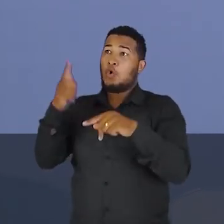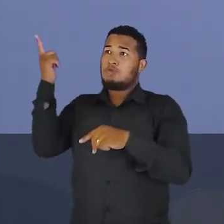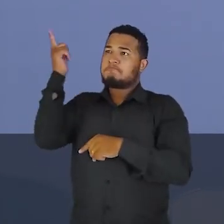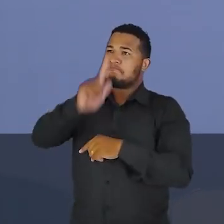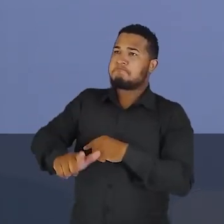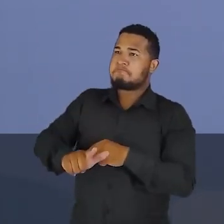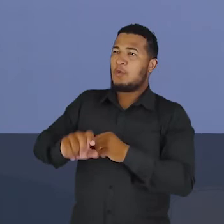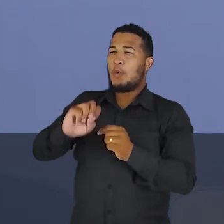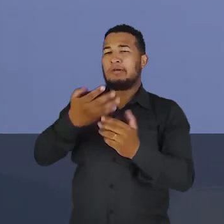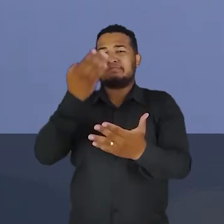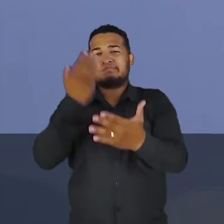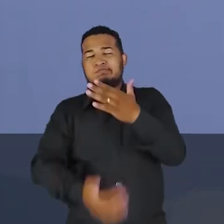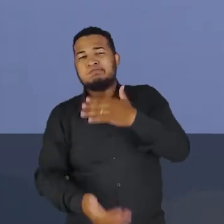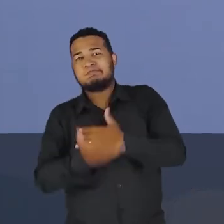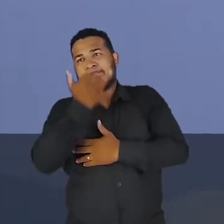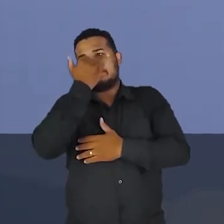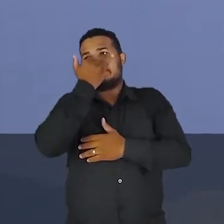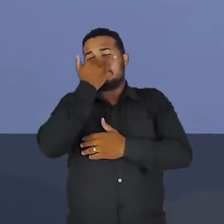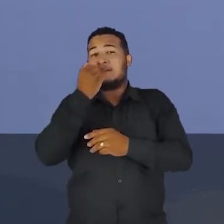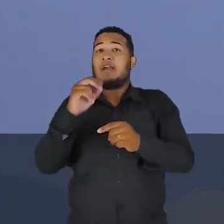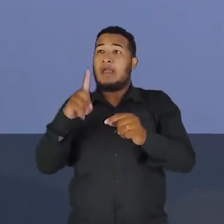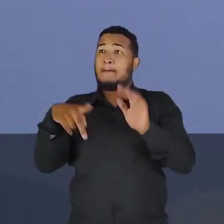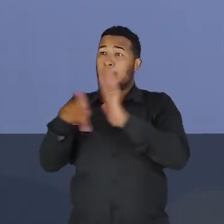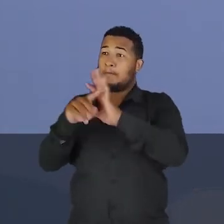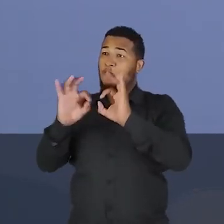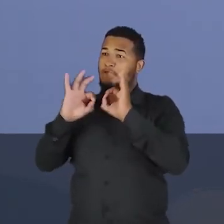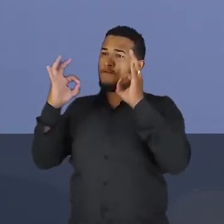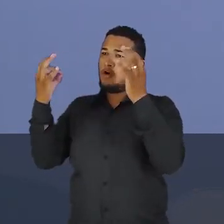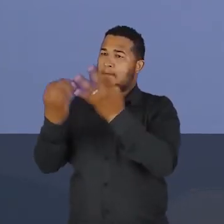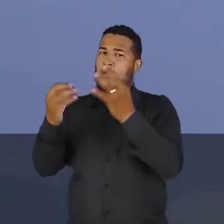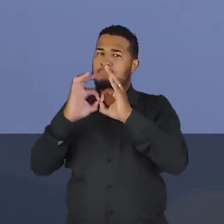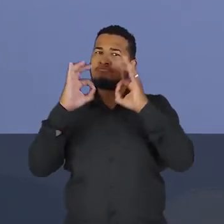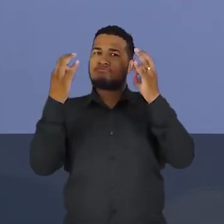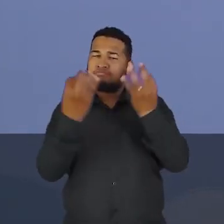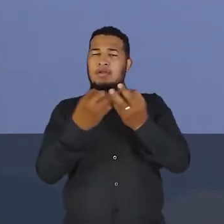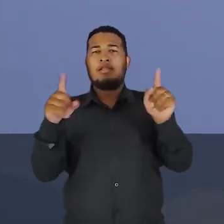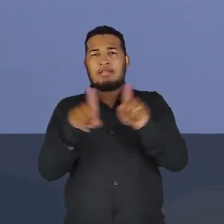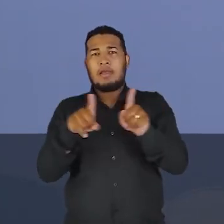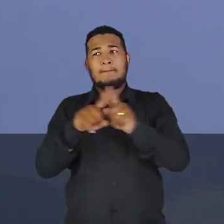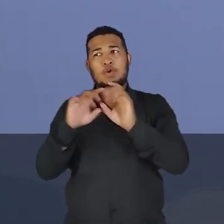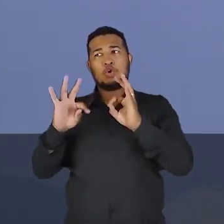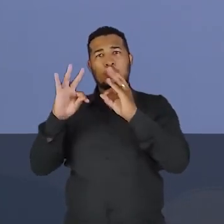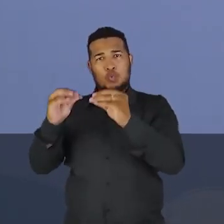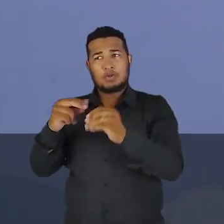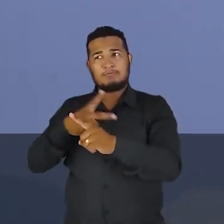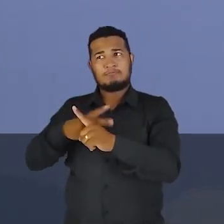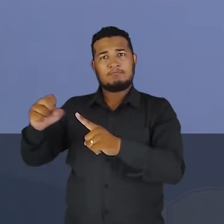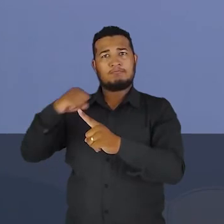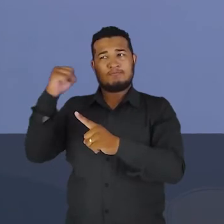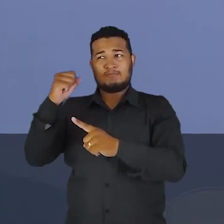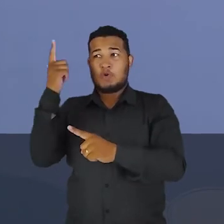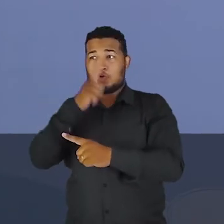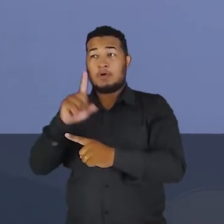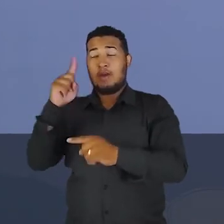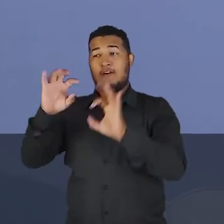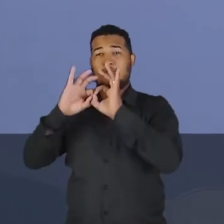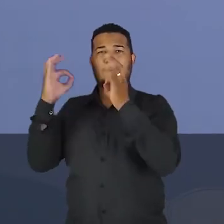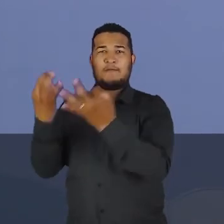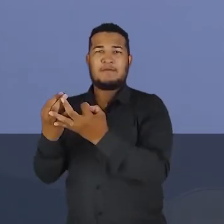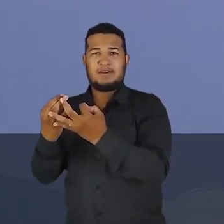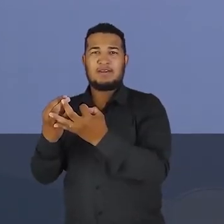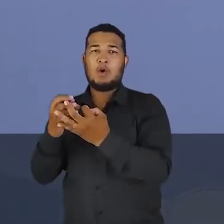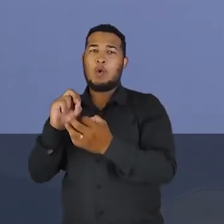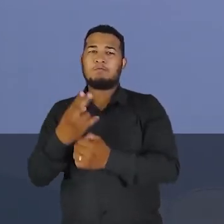fracasso também será entregue esse prêmio de ter sucesso ou esse ônus